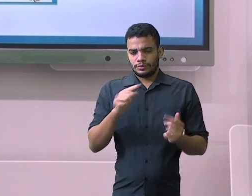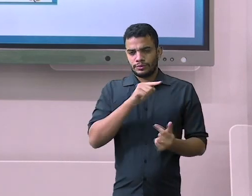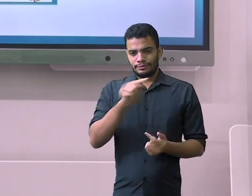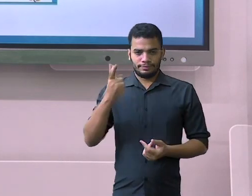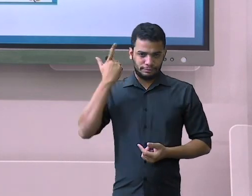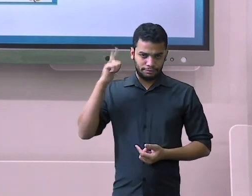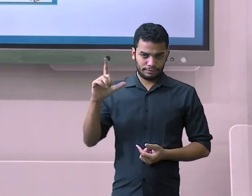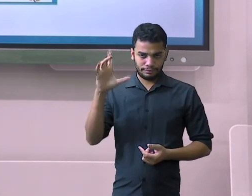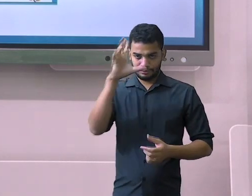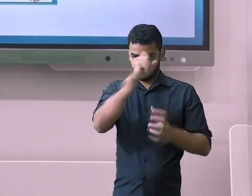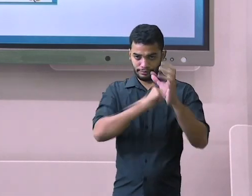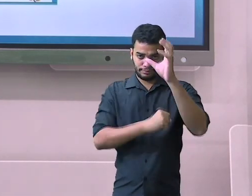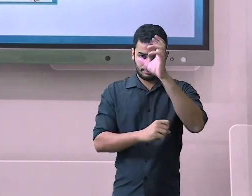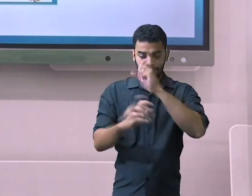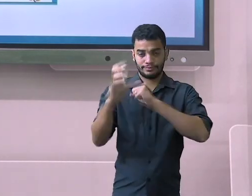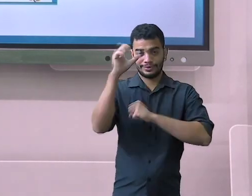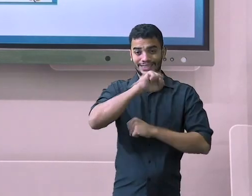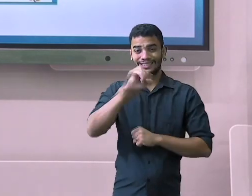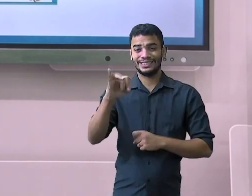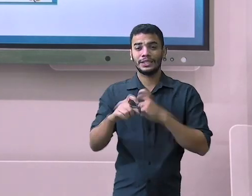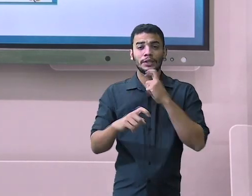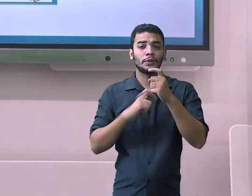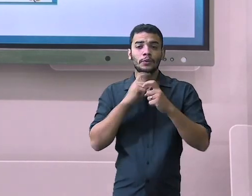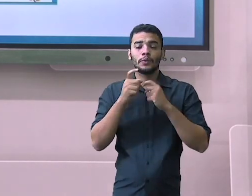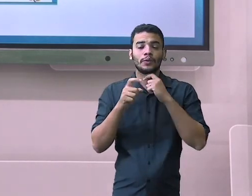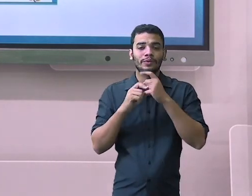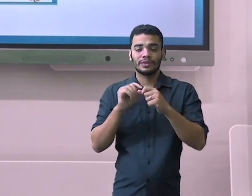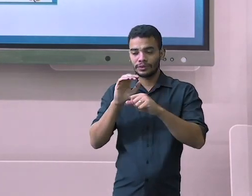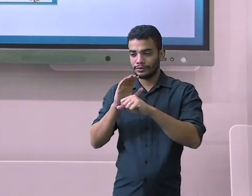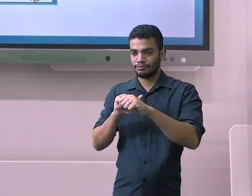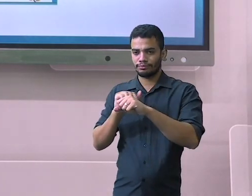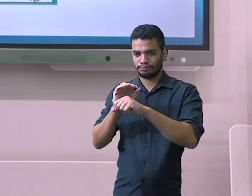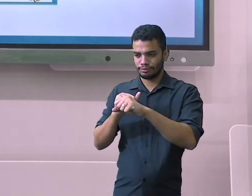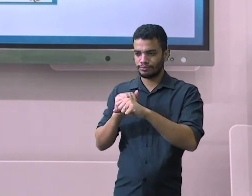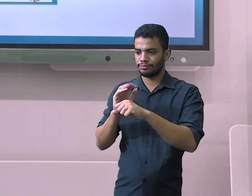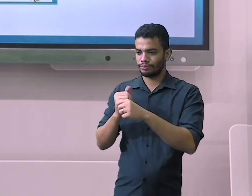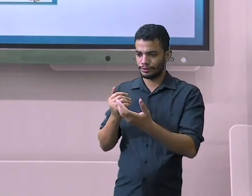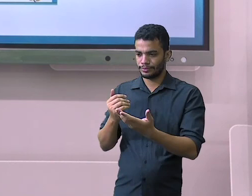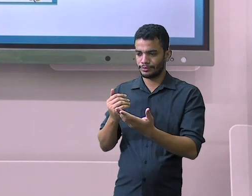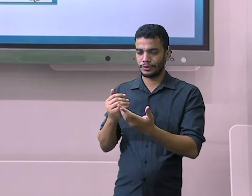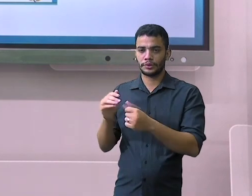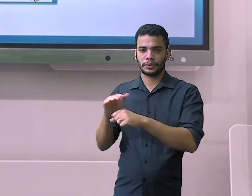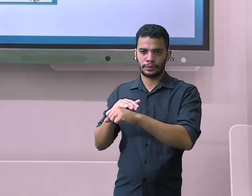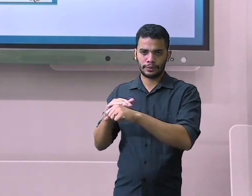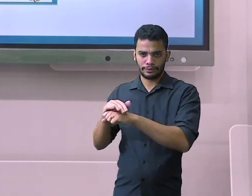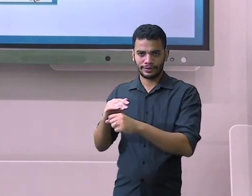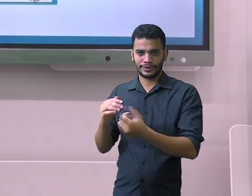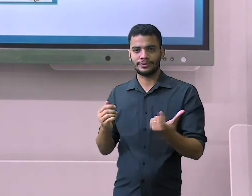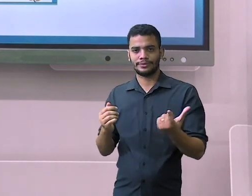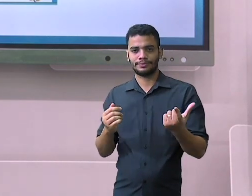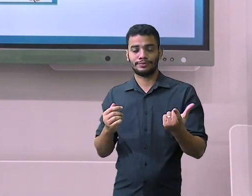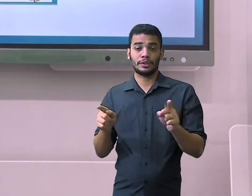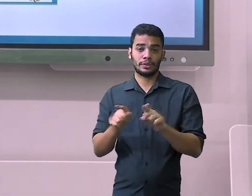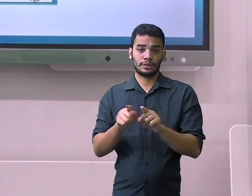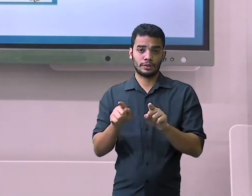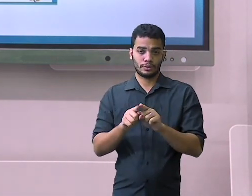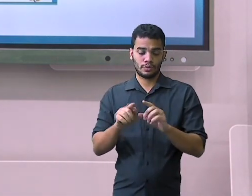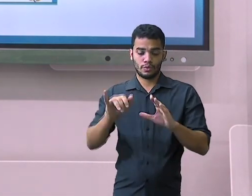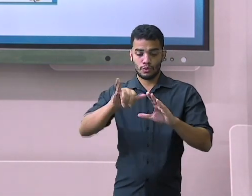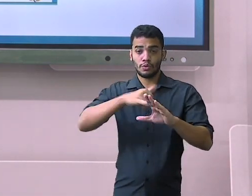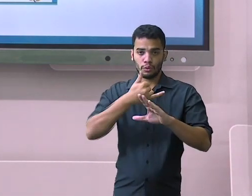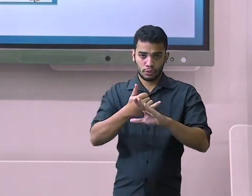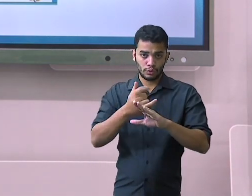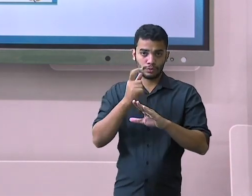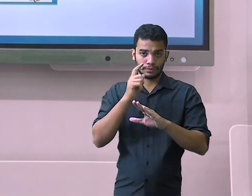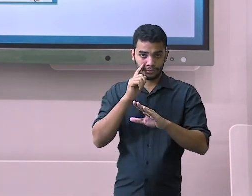tiver dúvidas, pode estar chamando através do chat, pode assistir essa aula novamente no nosso canal do YouTube.